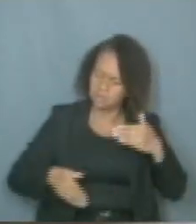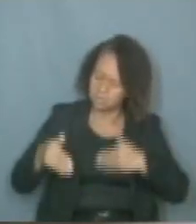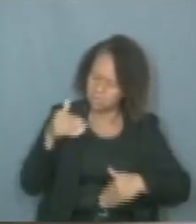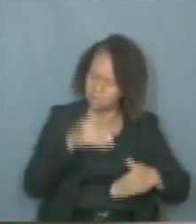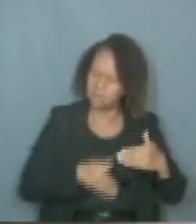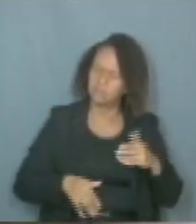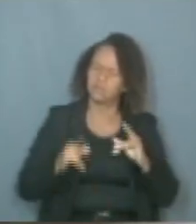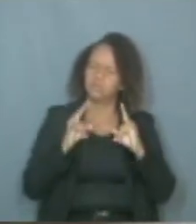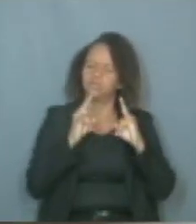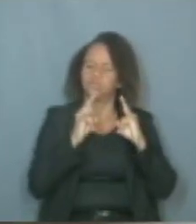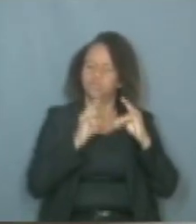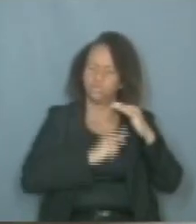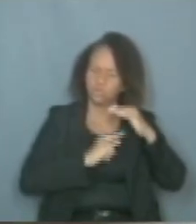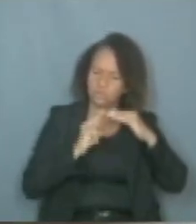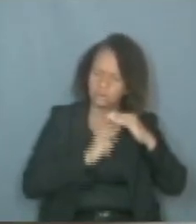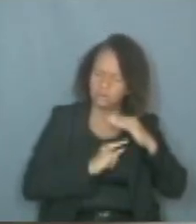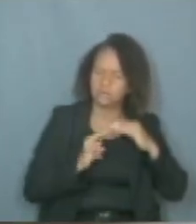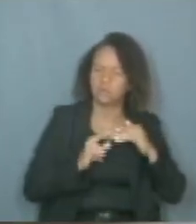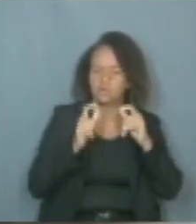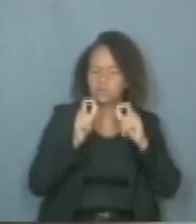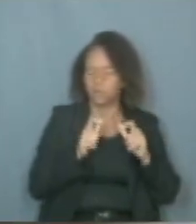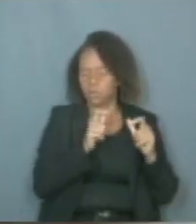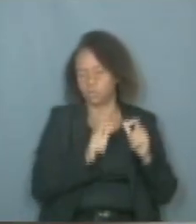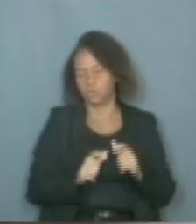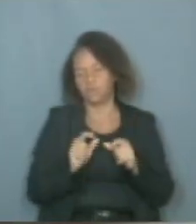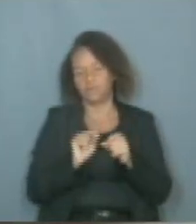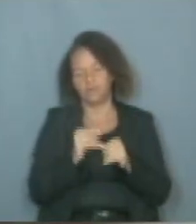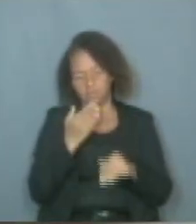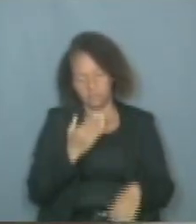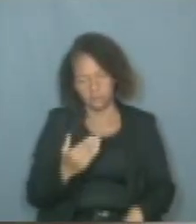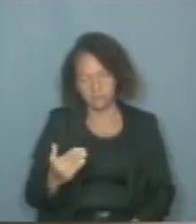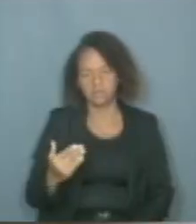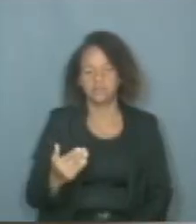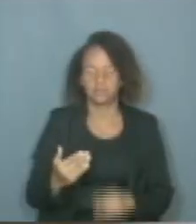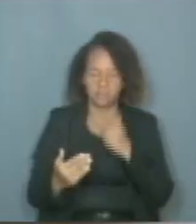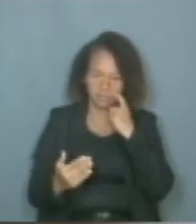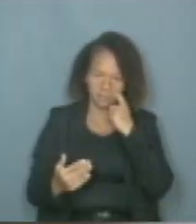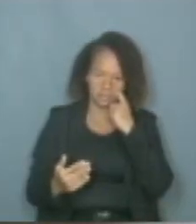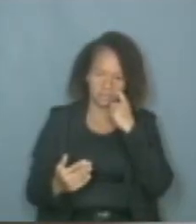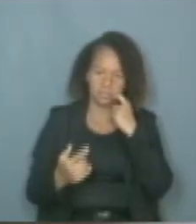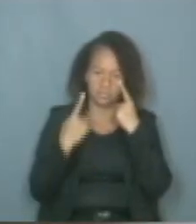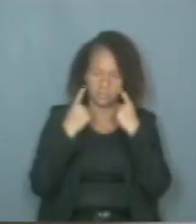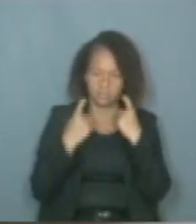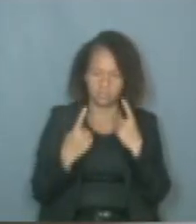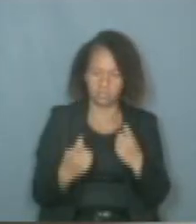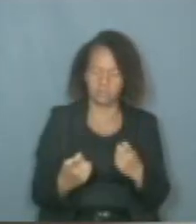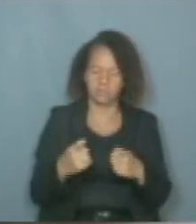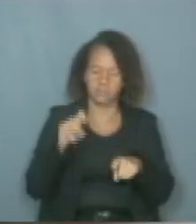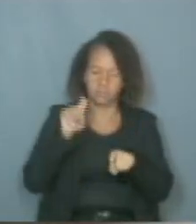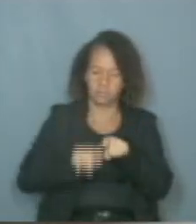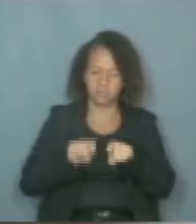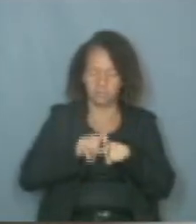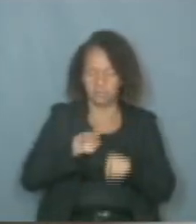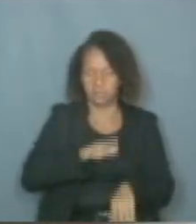das instituições e dos órgãos que fazem o enfrentamento ao abuso e à violência